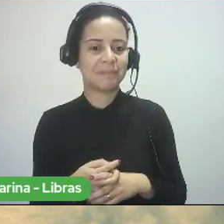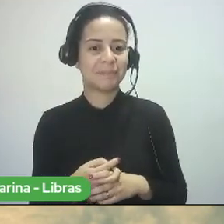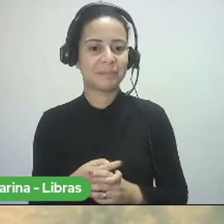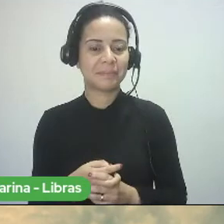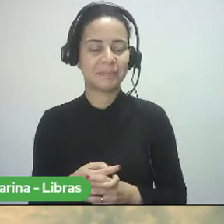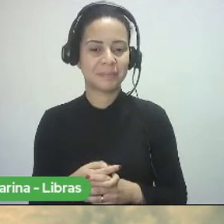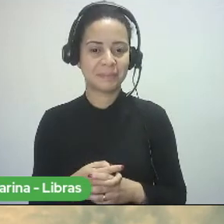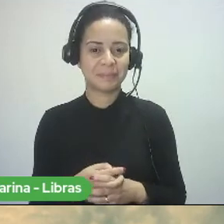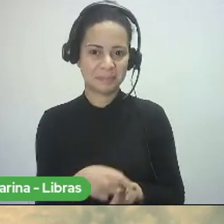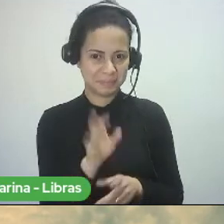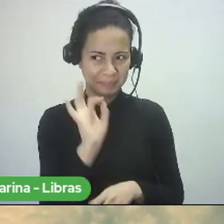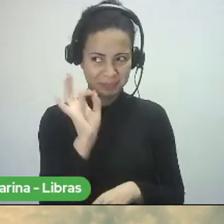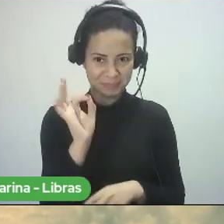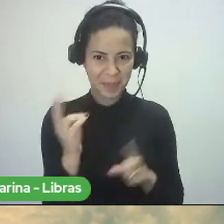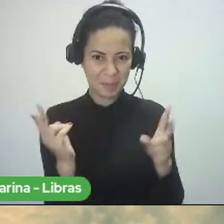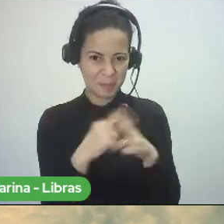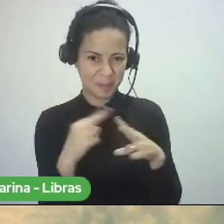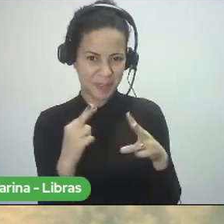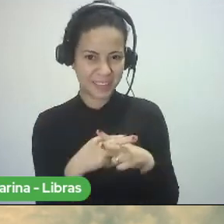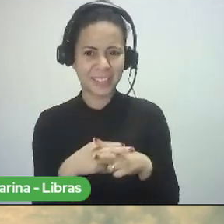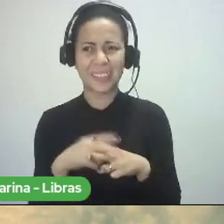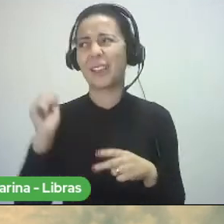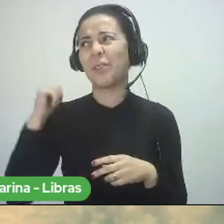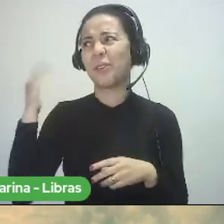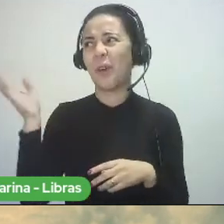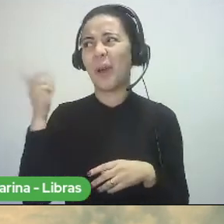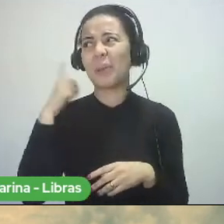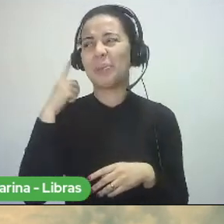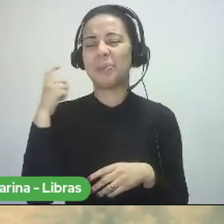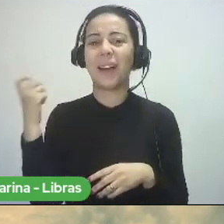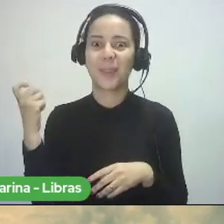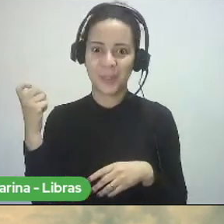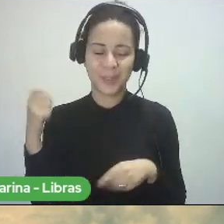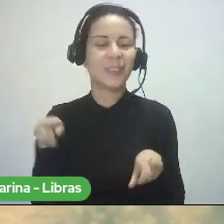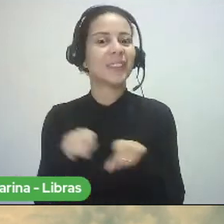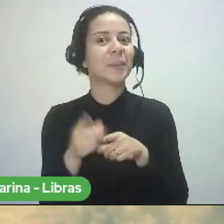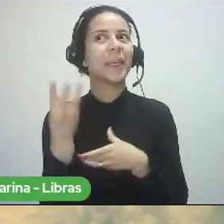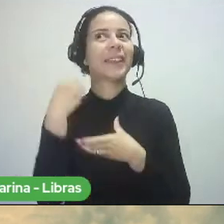Como é Não que a são obra... só os barulhos externos que são treta, tem treta interna também.